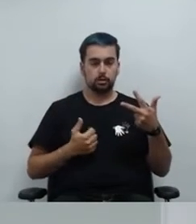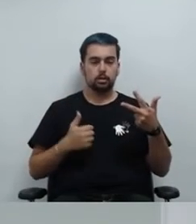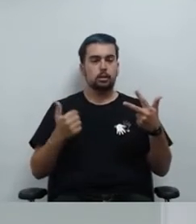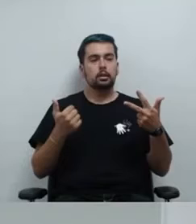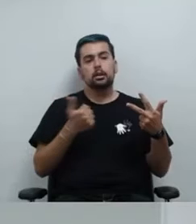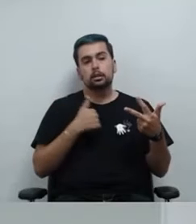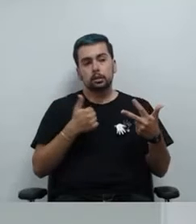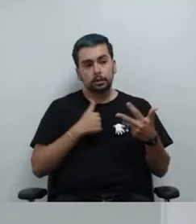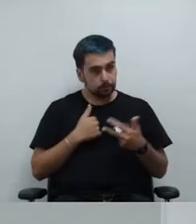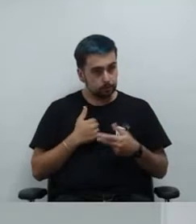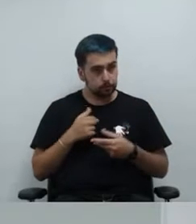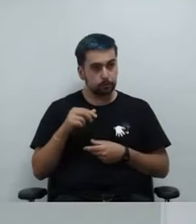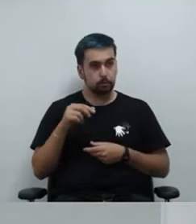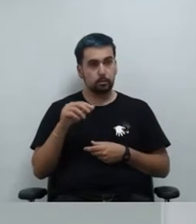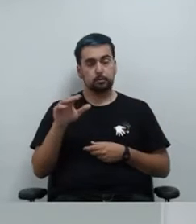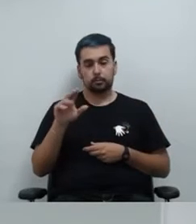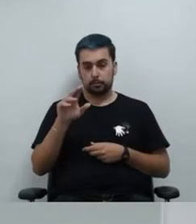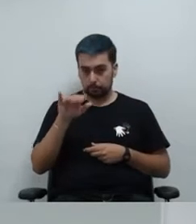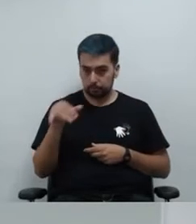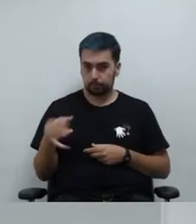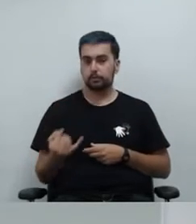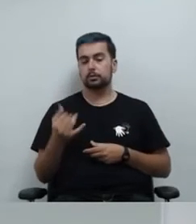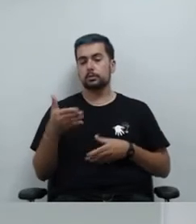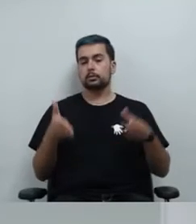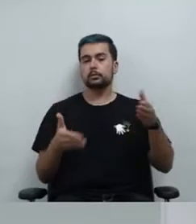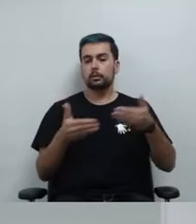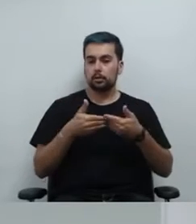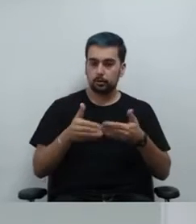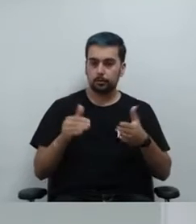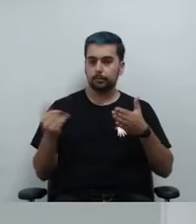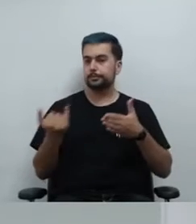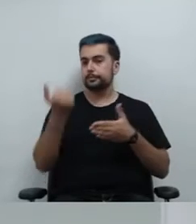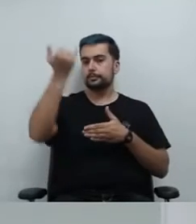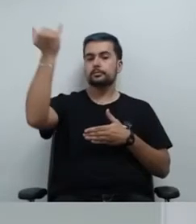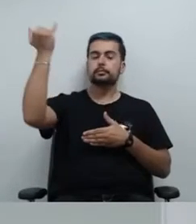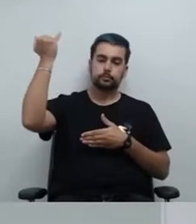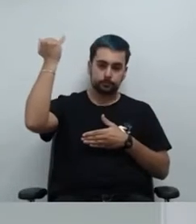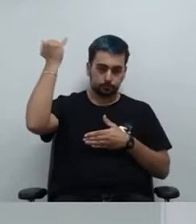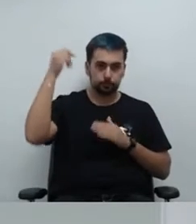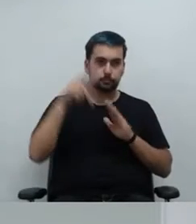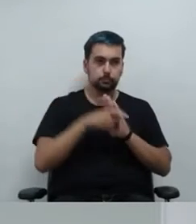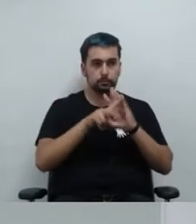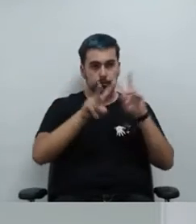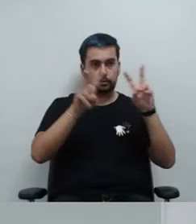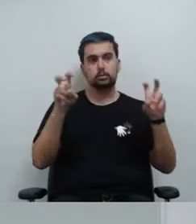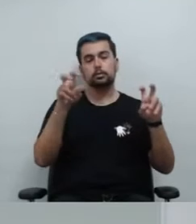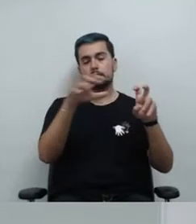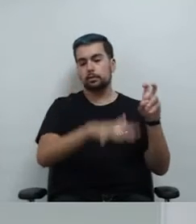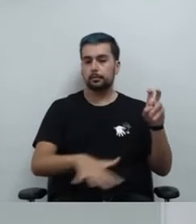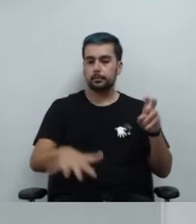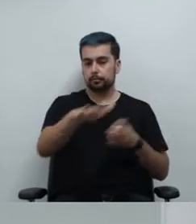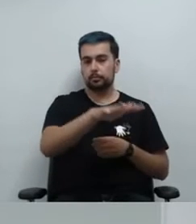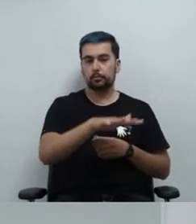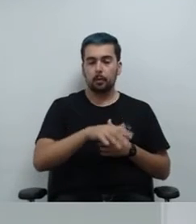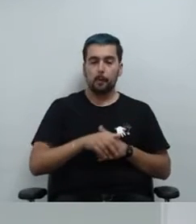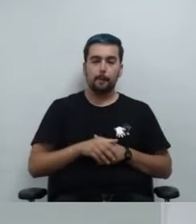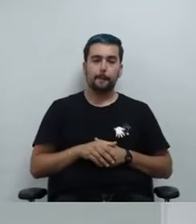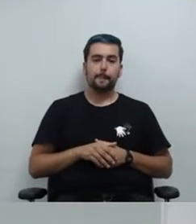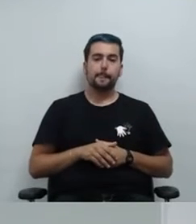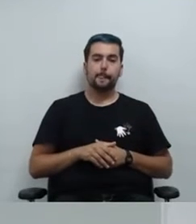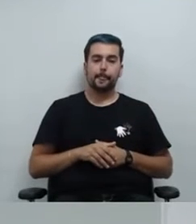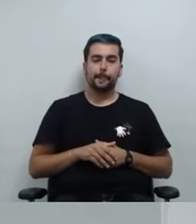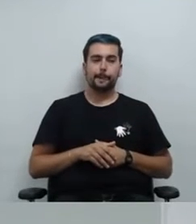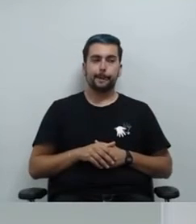utilizo do Momento Aberto para enfatizar a importância da Defensoria Pública atuar na temática ambiental, e dessa vez